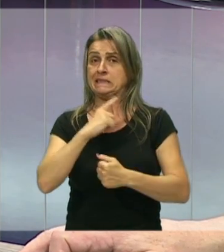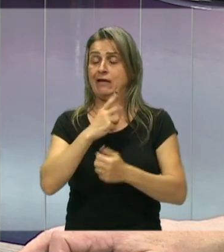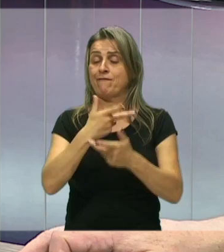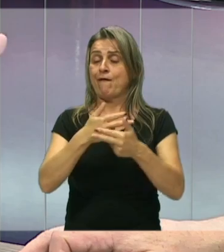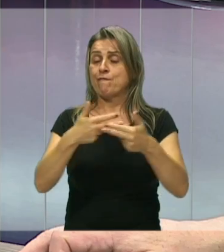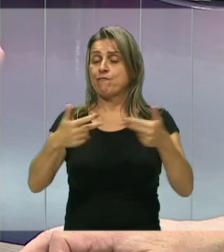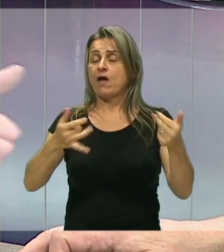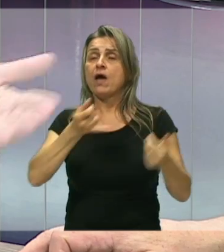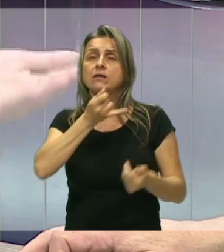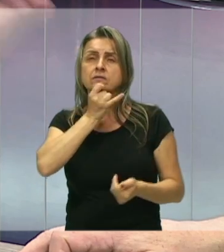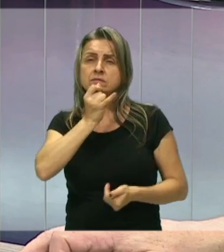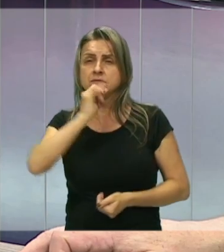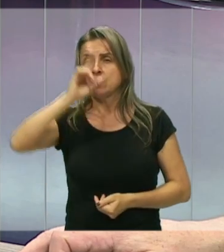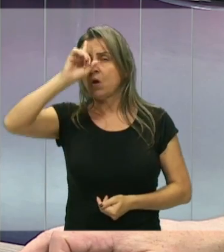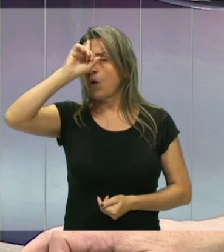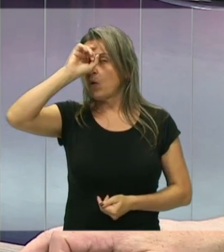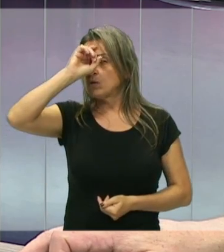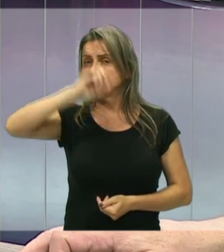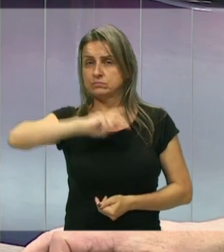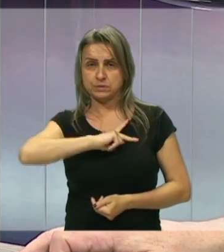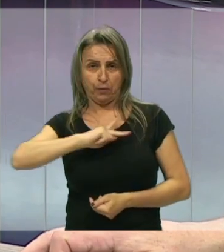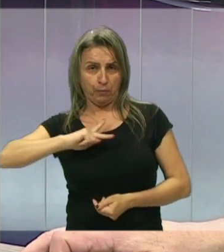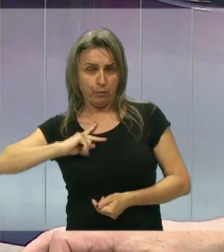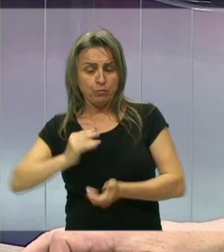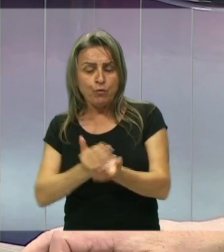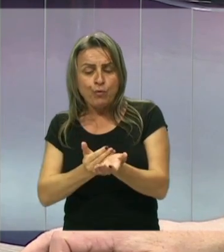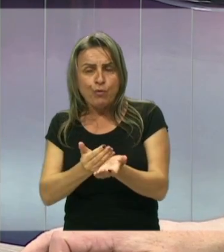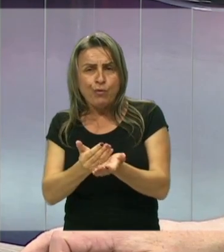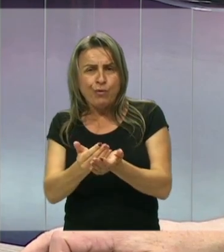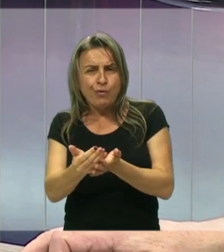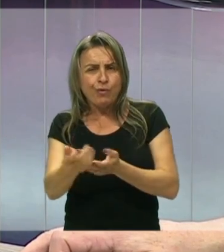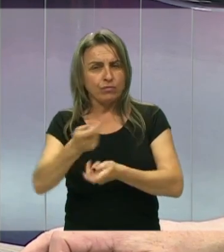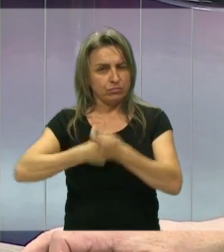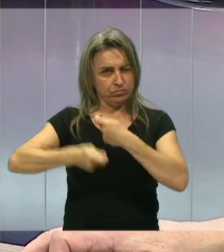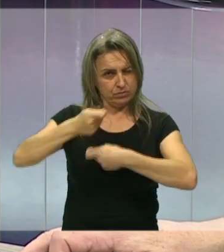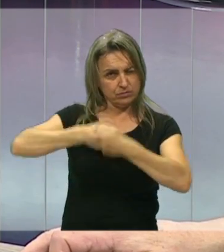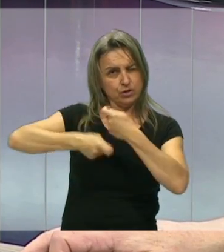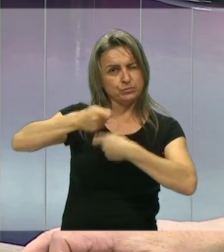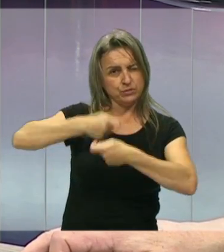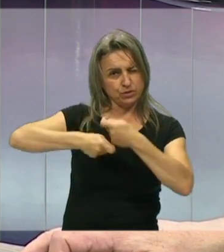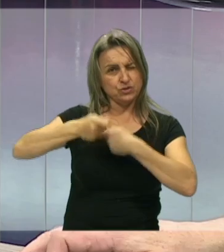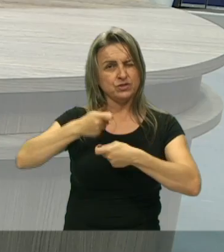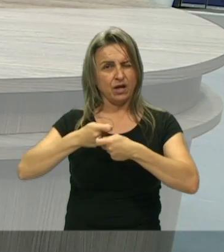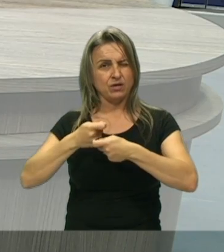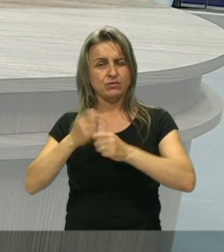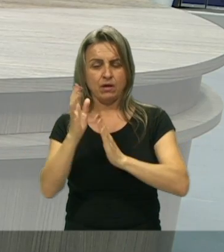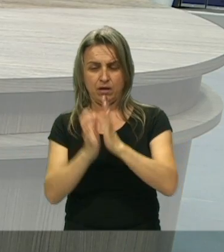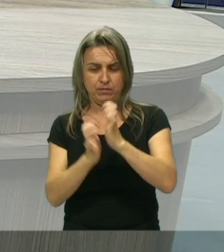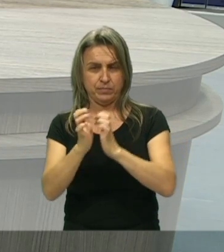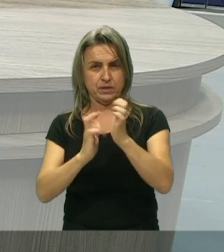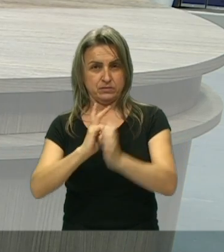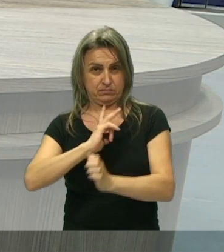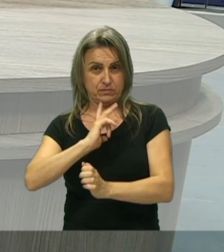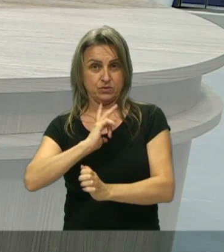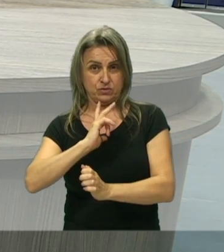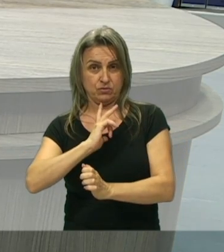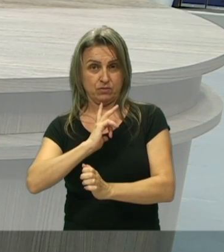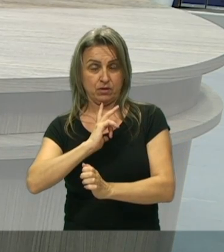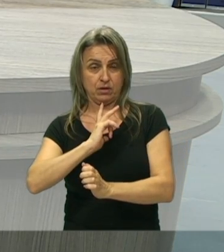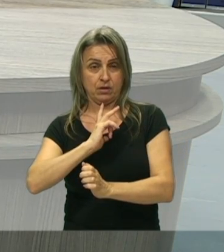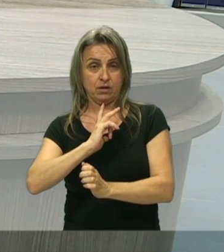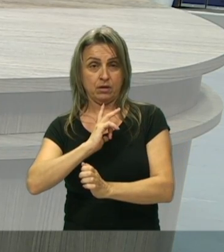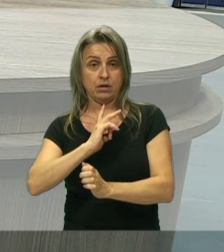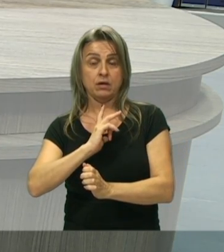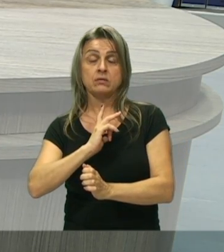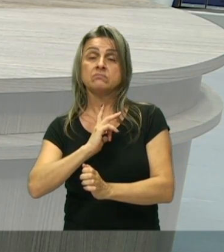hospitais públicos e tal, começaram a ser administradas por alguma empresa, e que tiveram